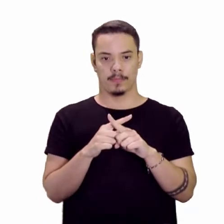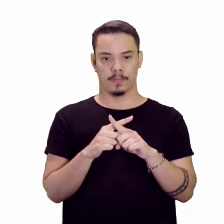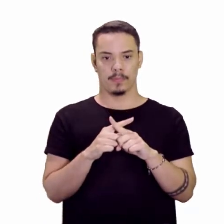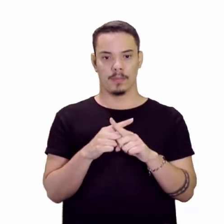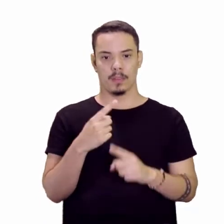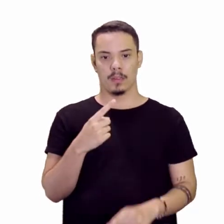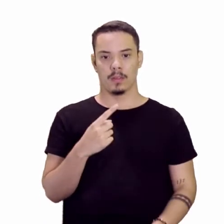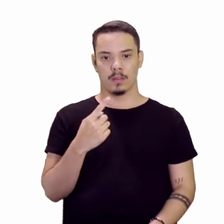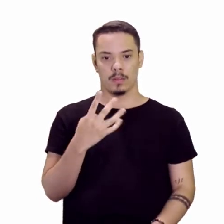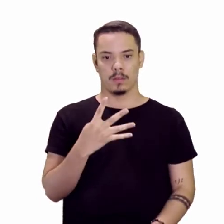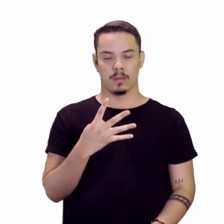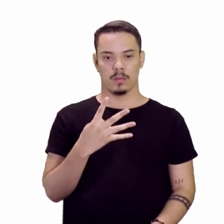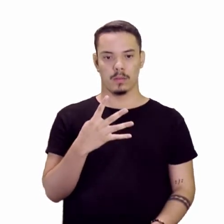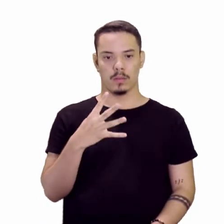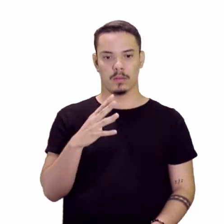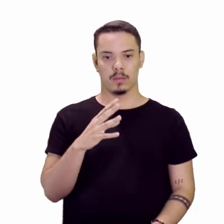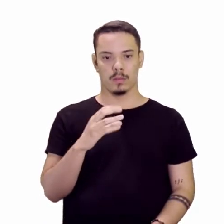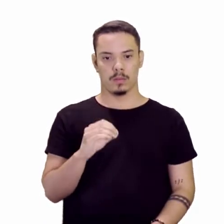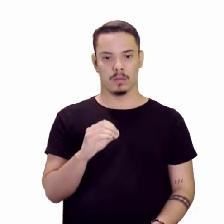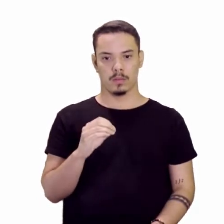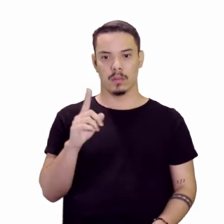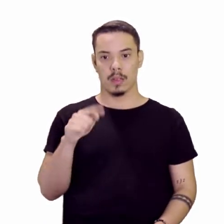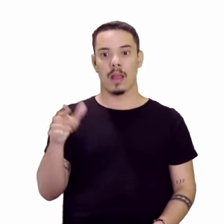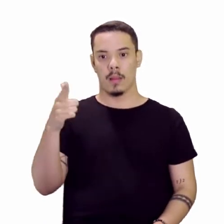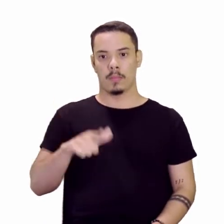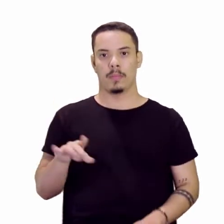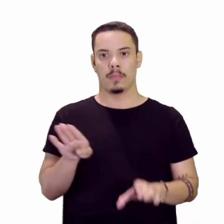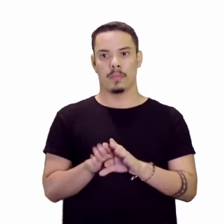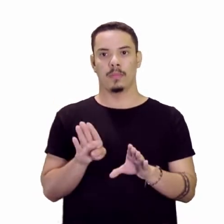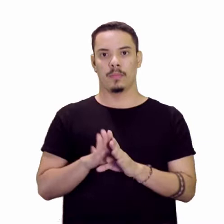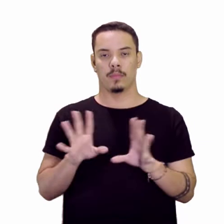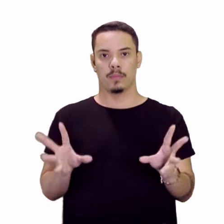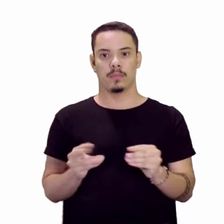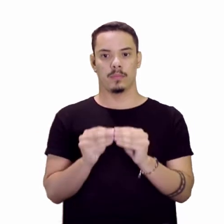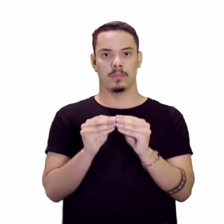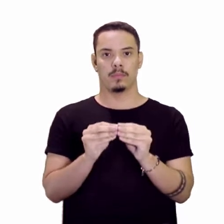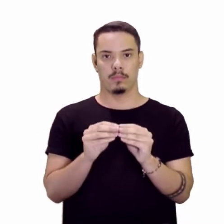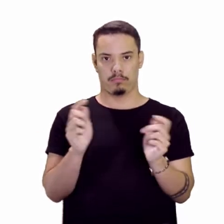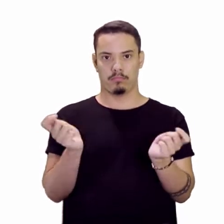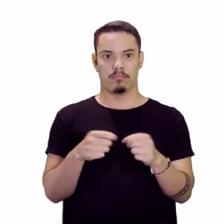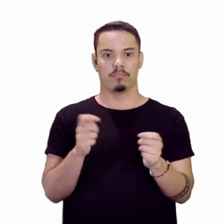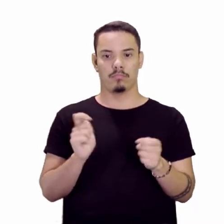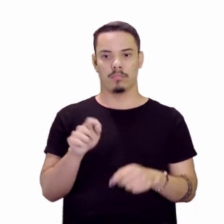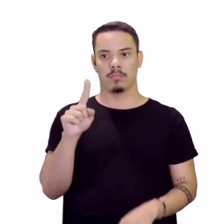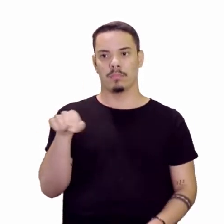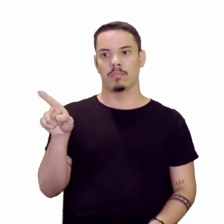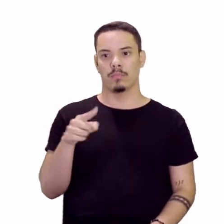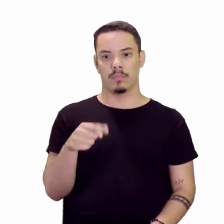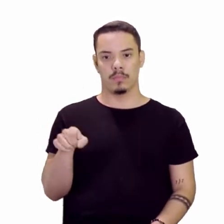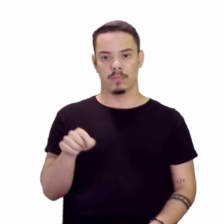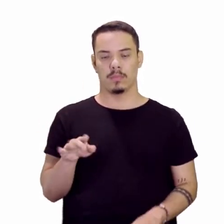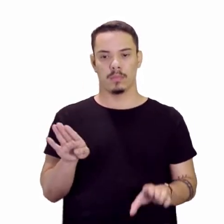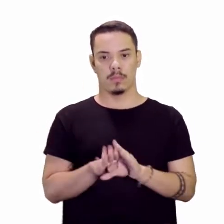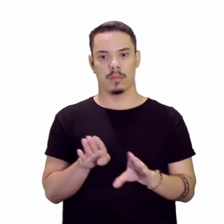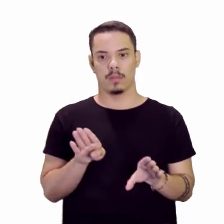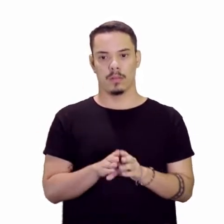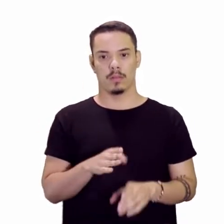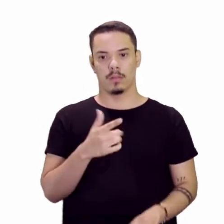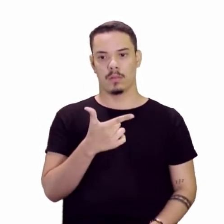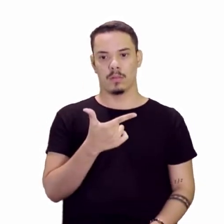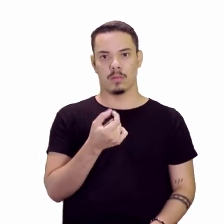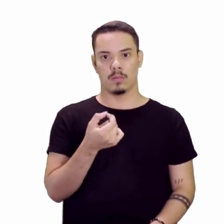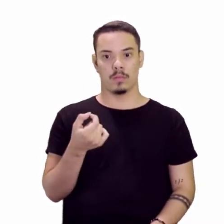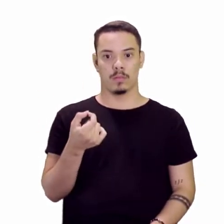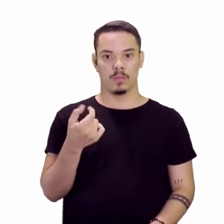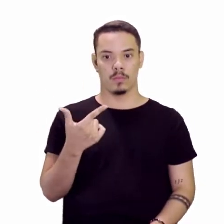4 vezes 6, 24, coloca 2 zeros, né? Repete ali, simplifica os 2 zeros ali, fica 240 por 2. por